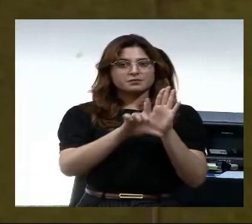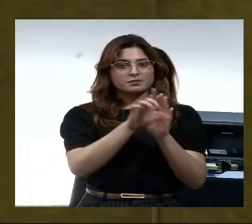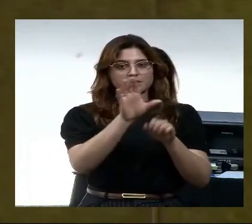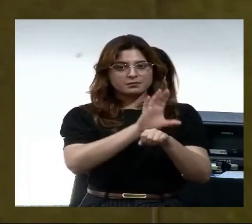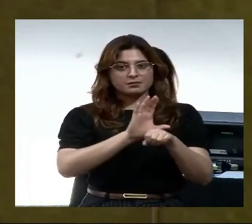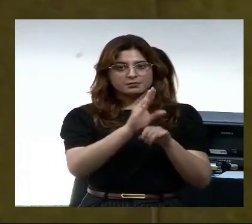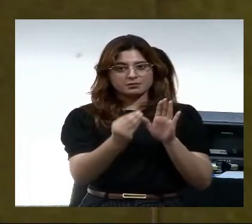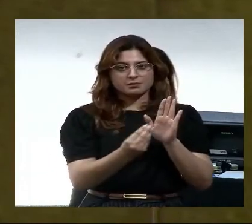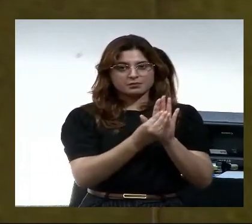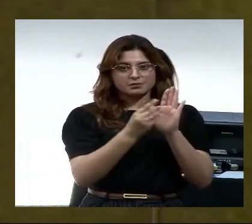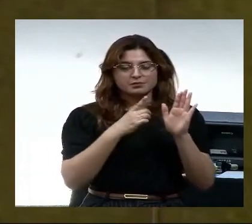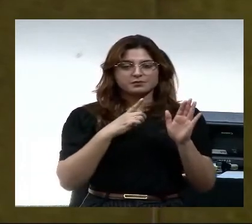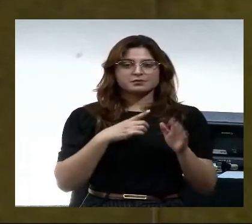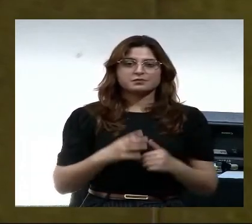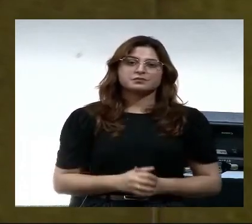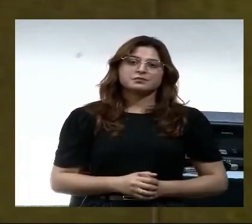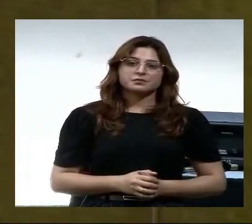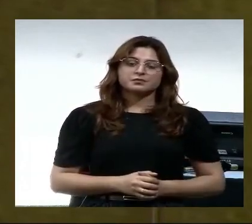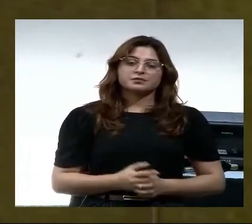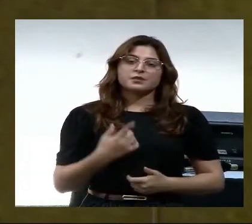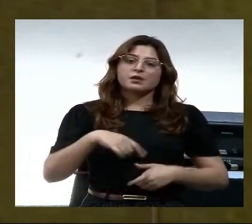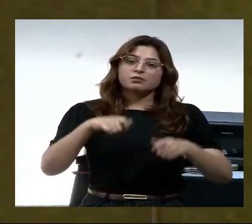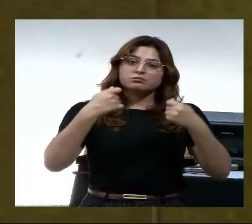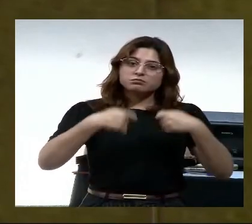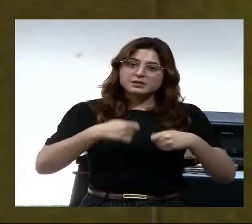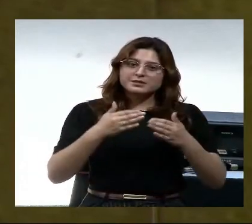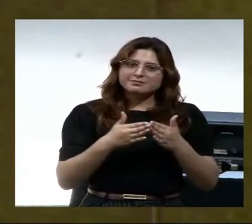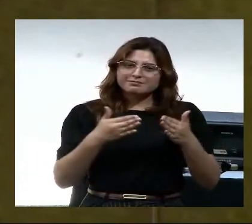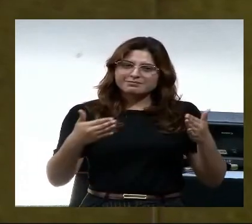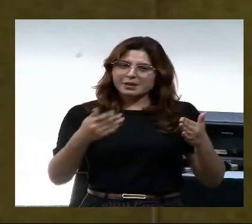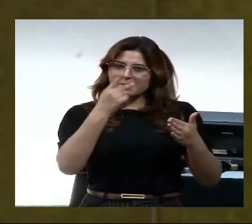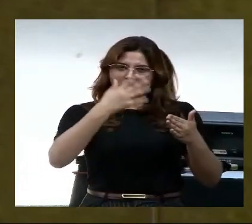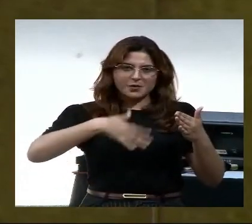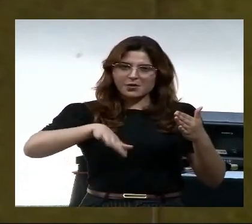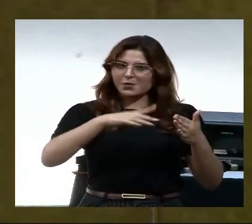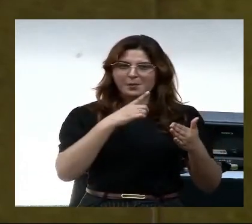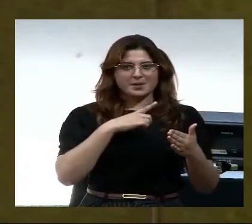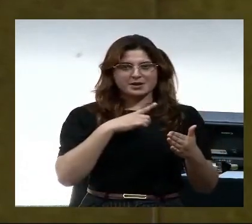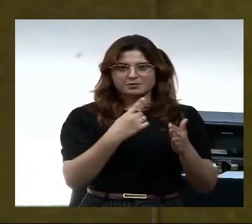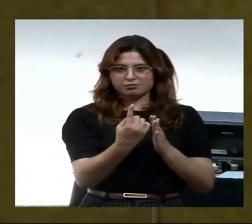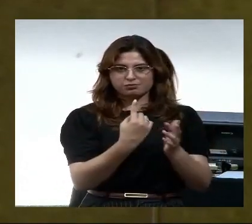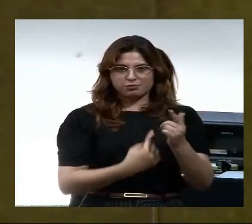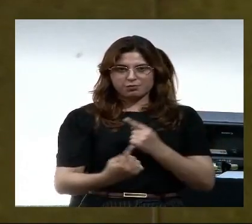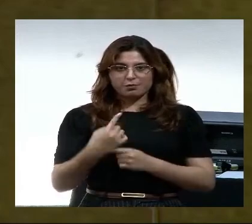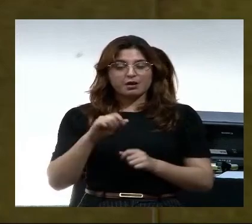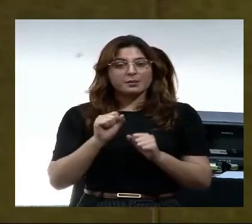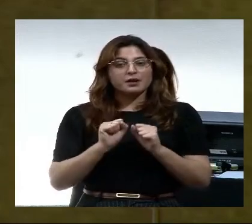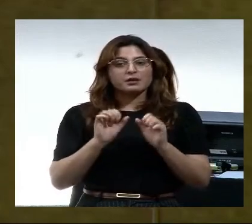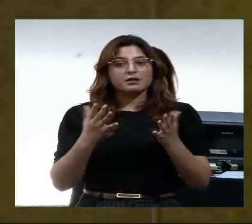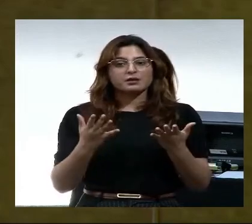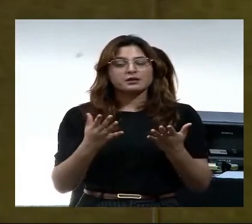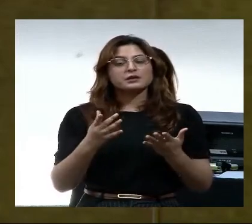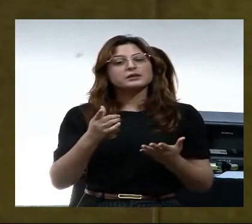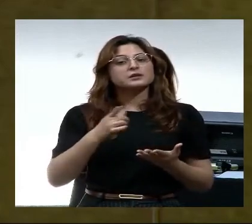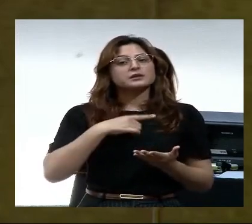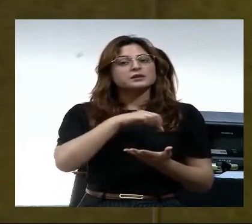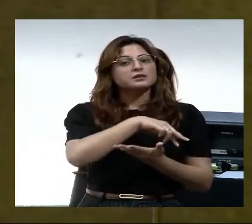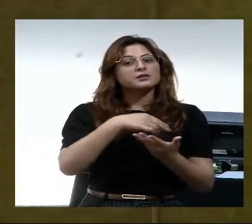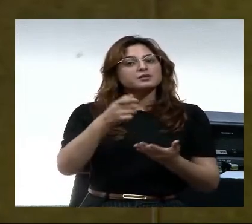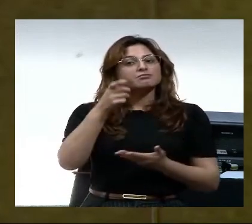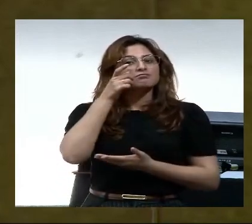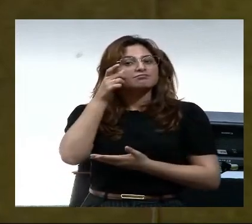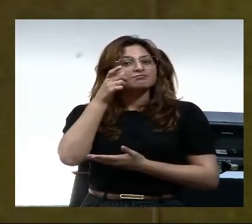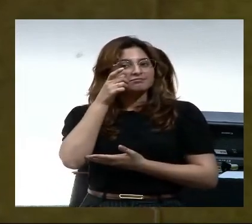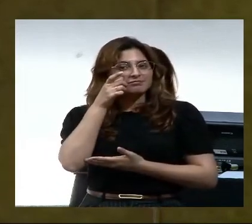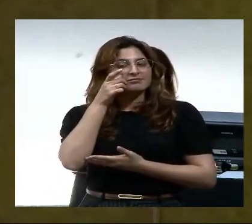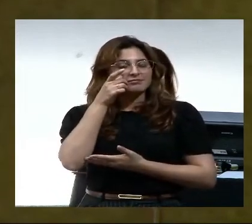constituídas. Precisamos de portas abertas com todos, em todos os lugares, para sermos efetivos na defesa dos interesses da